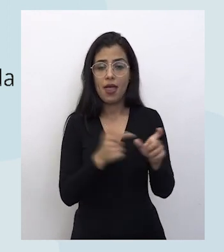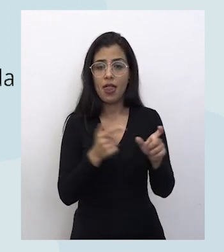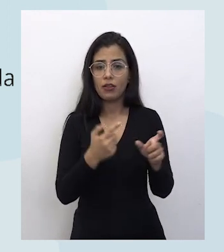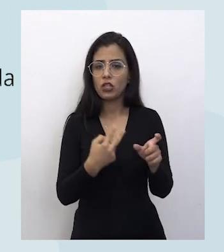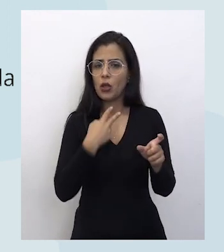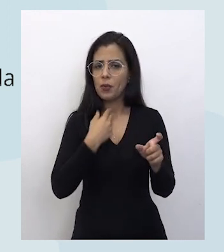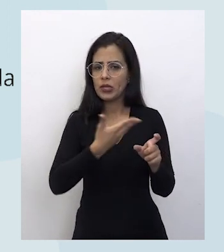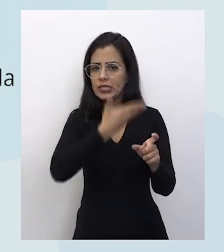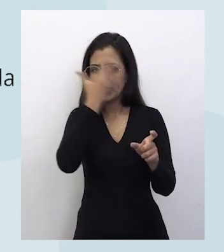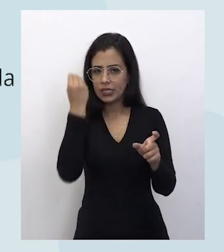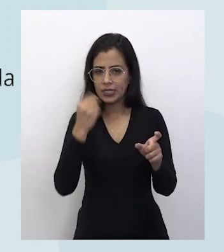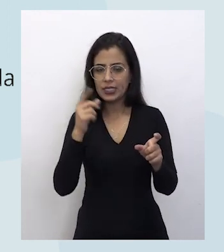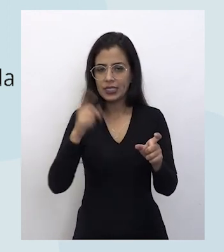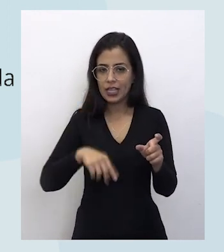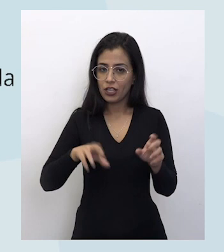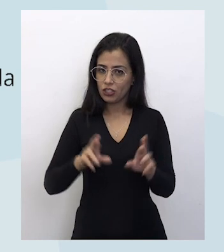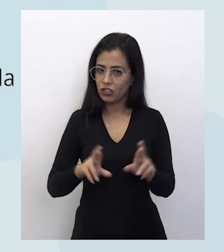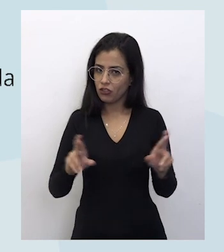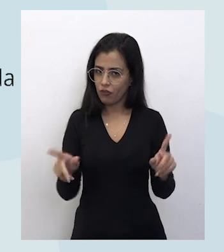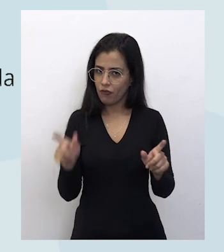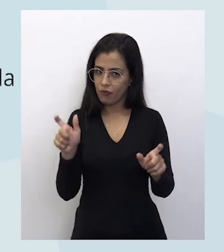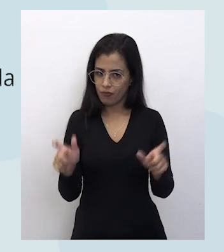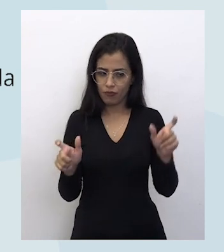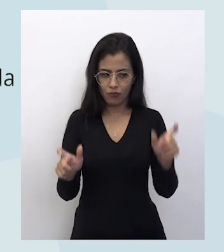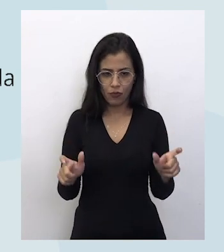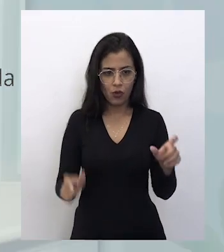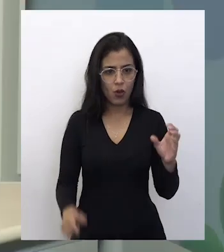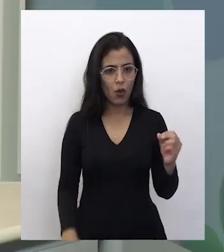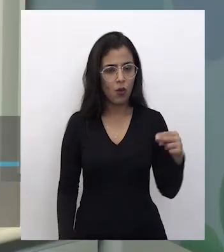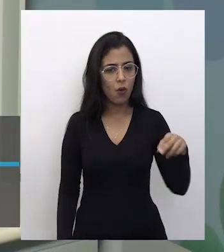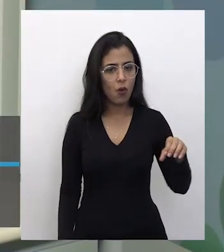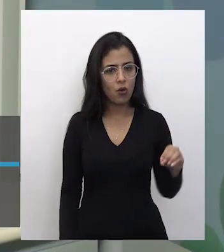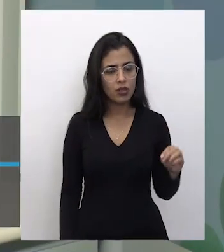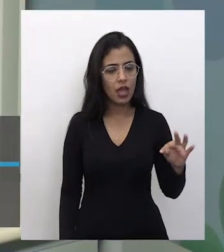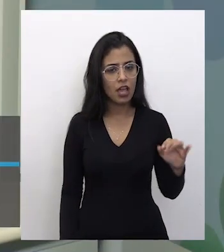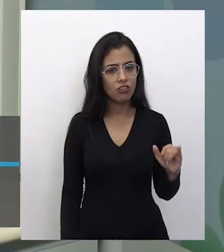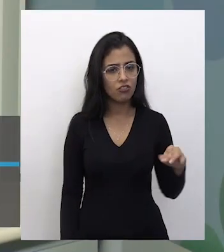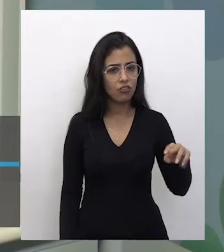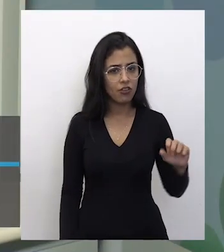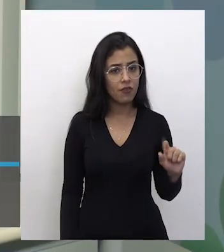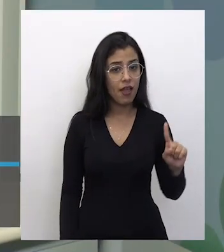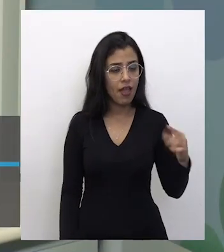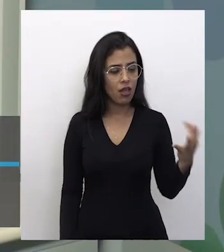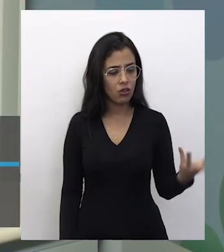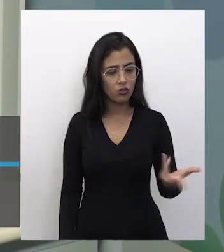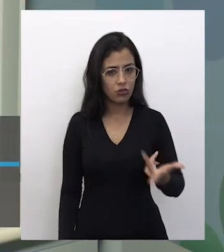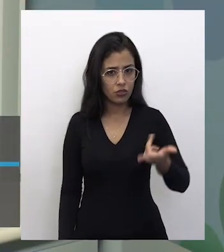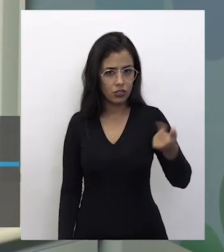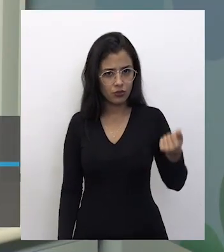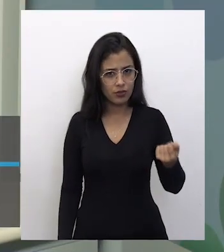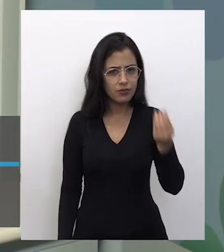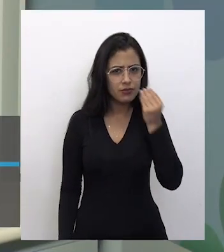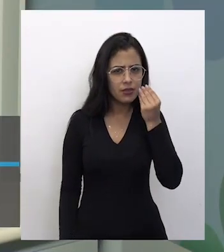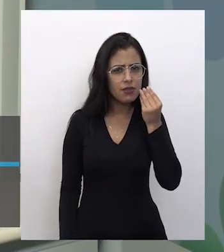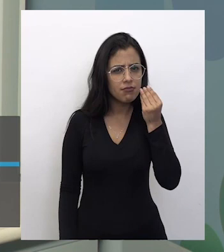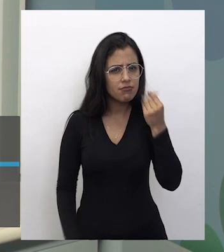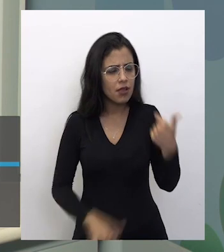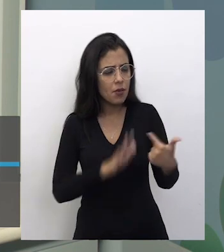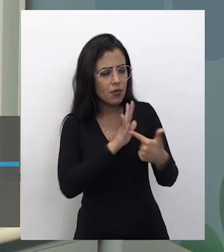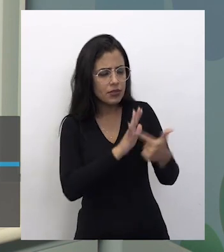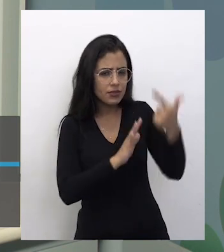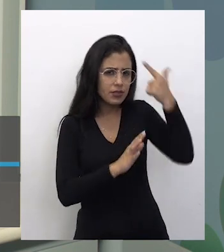que é diferente de conotativa. Conativa, ela tem a ver com a persuasão, de tentar convencer, mostrar a